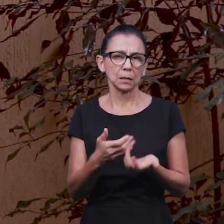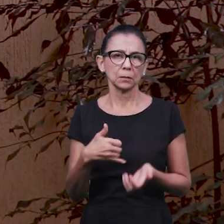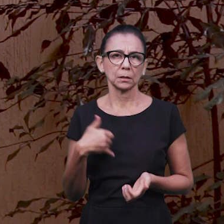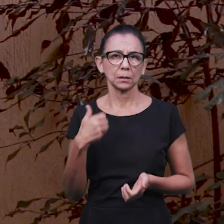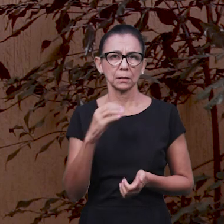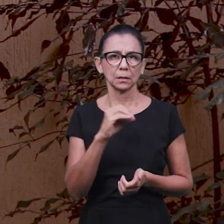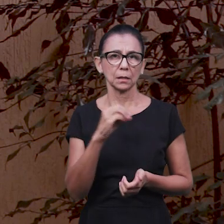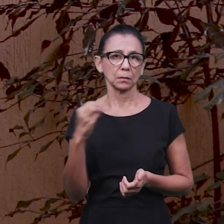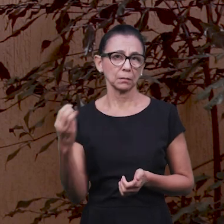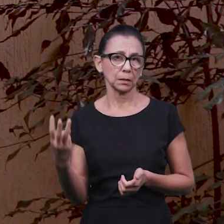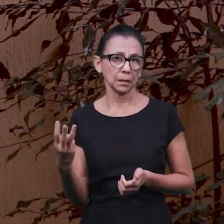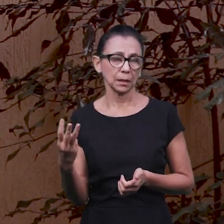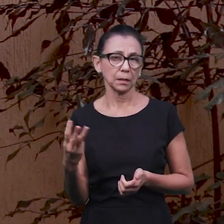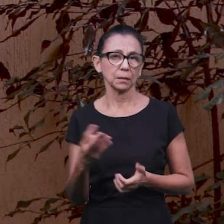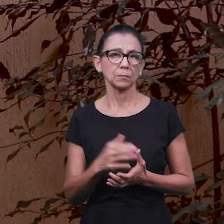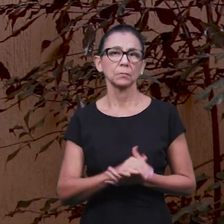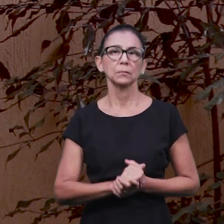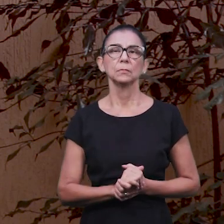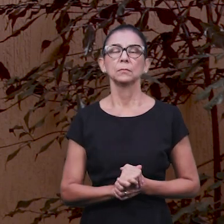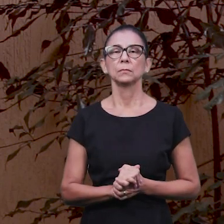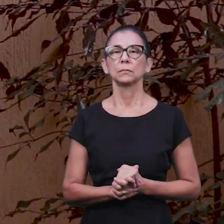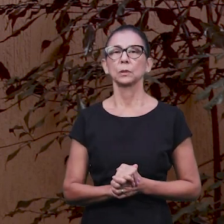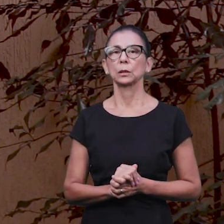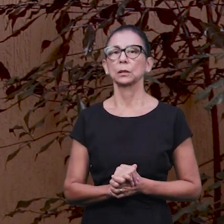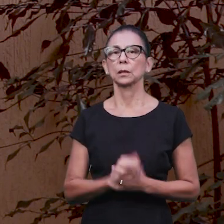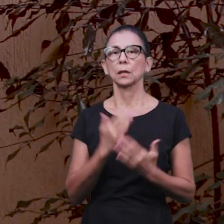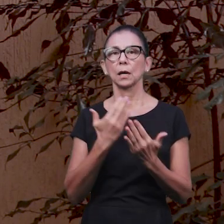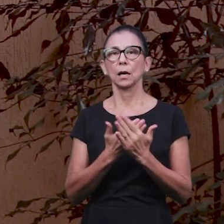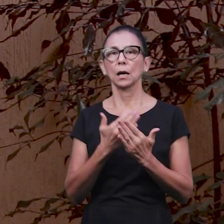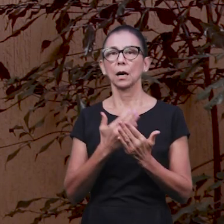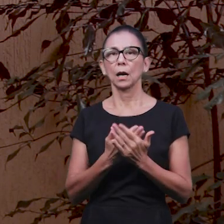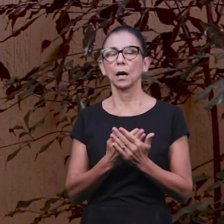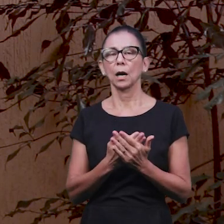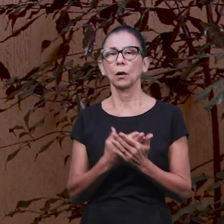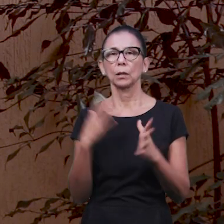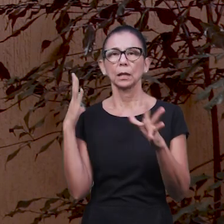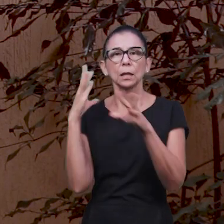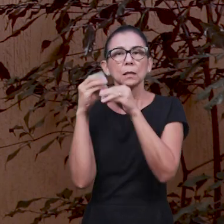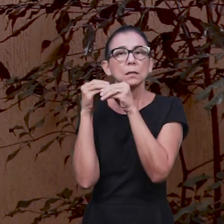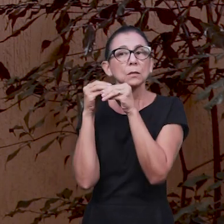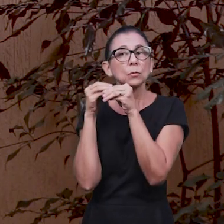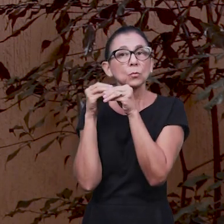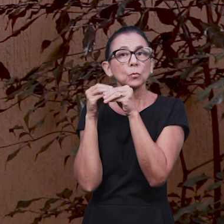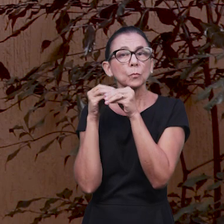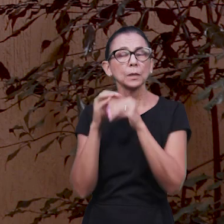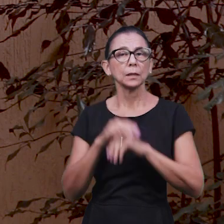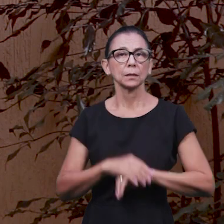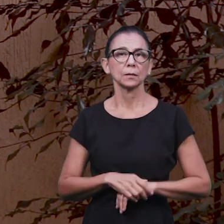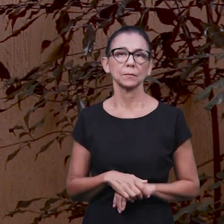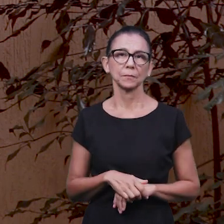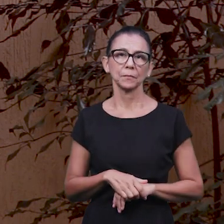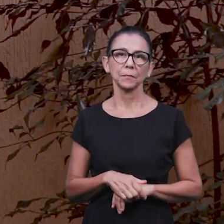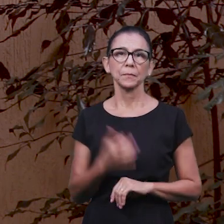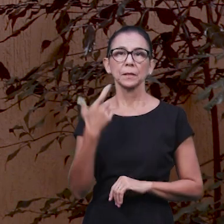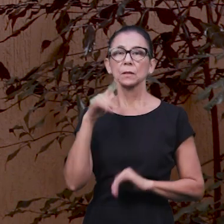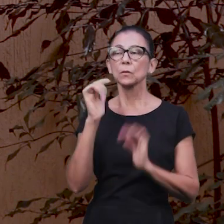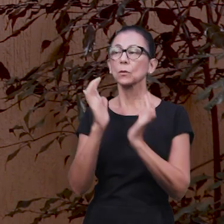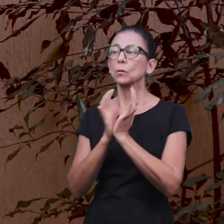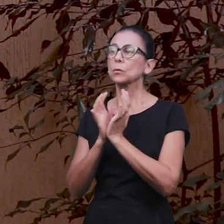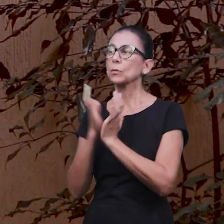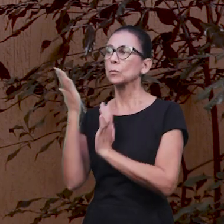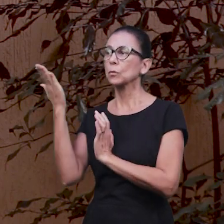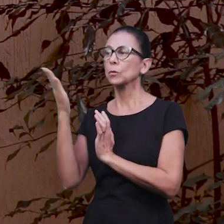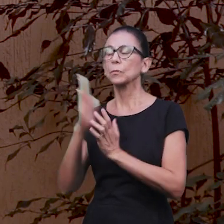idade, porque a aula ela já é mais direta, ela já tem menos informações. E na classe de 3 a 15, vocês vão ver